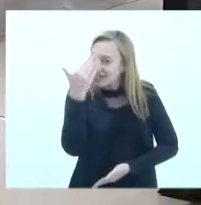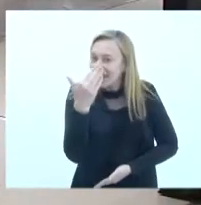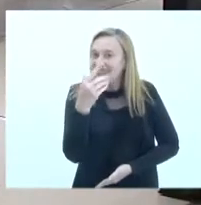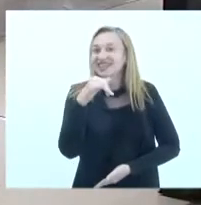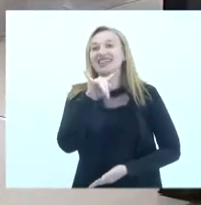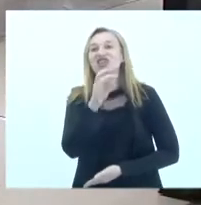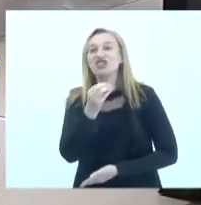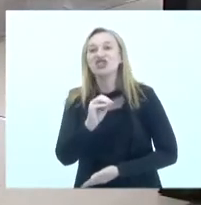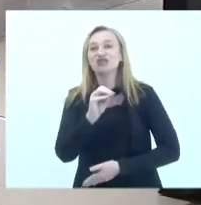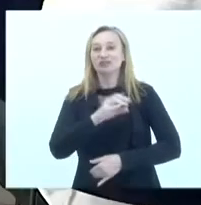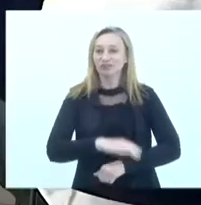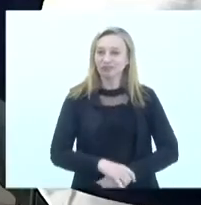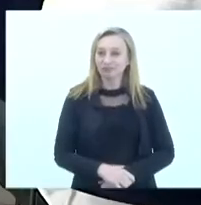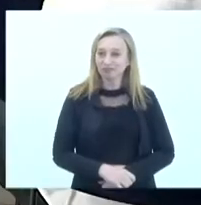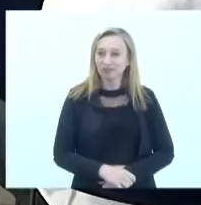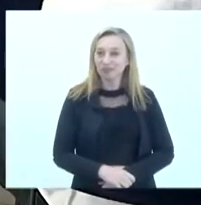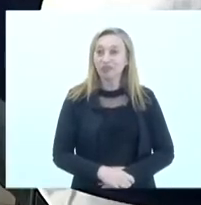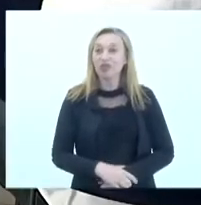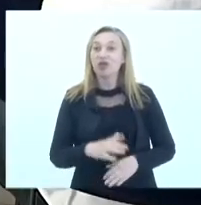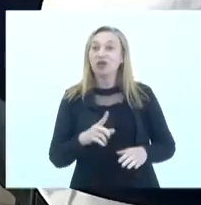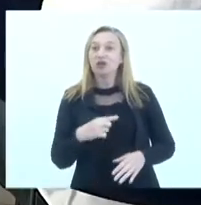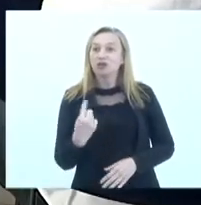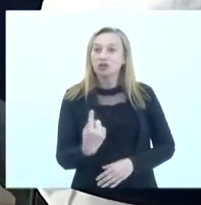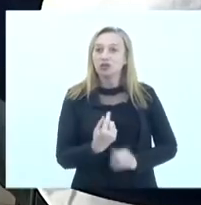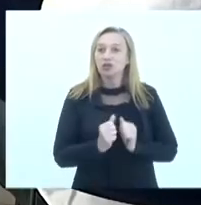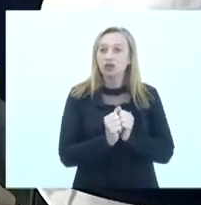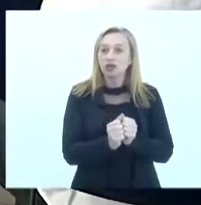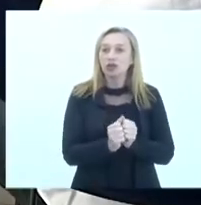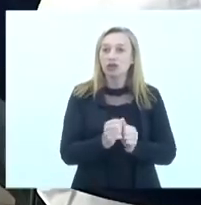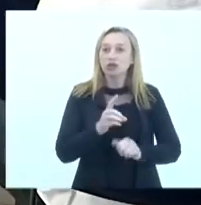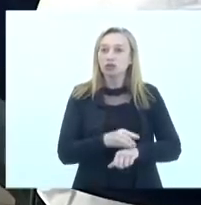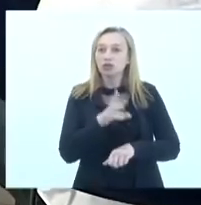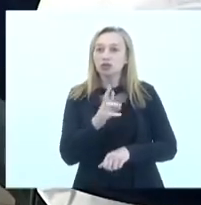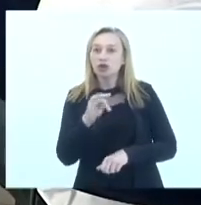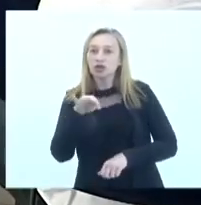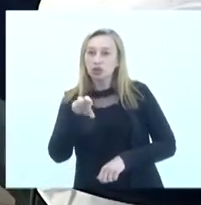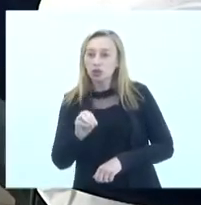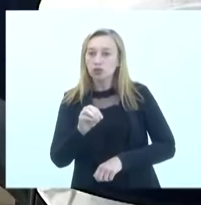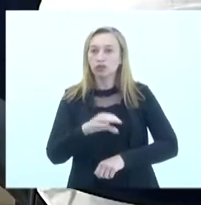Sergei. Estão conosco o doutor Antônio